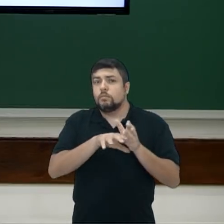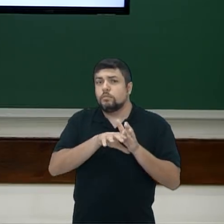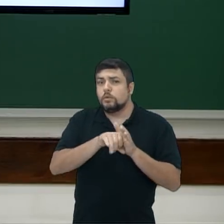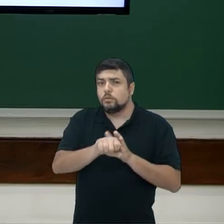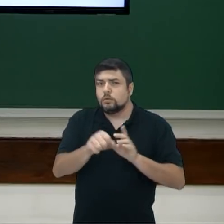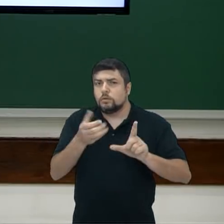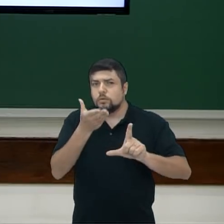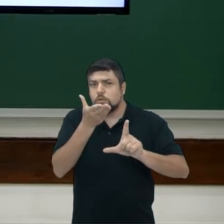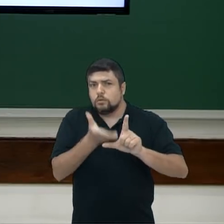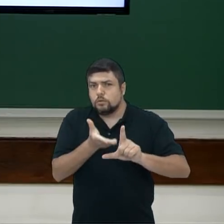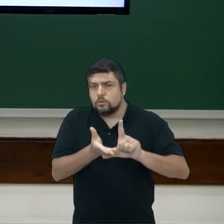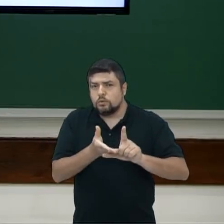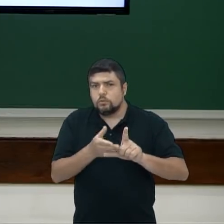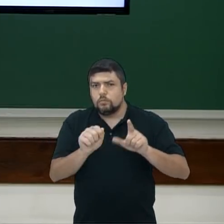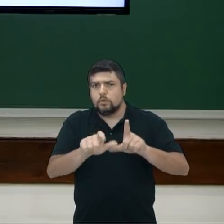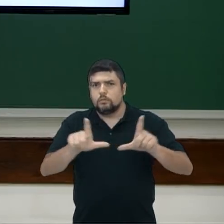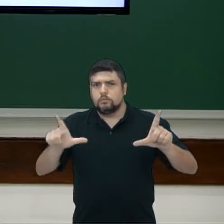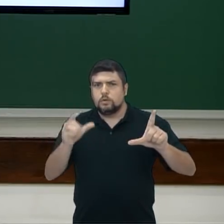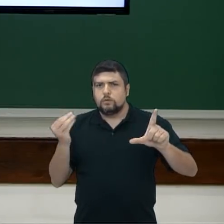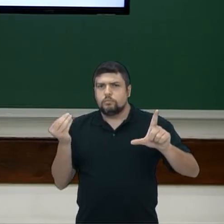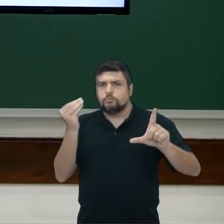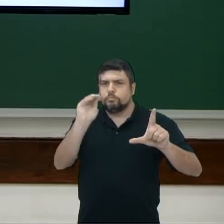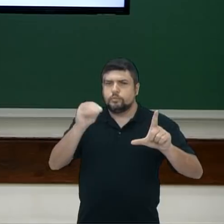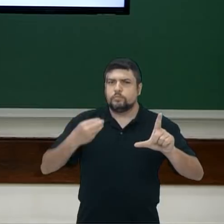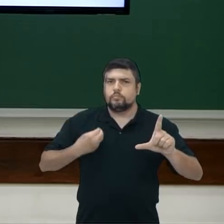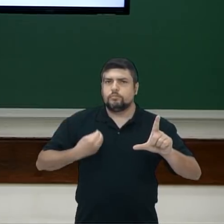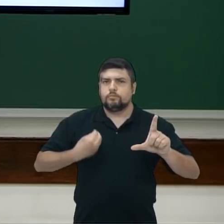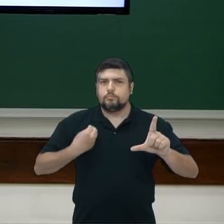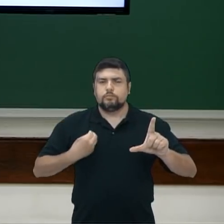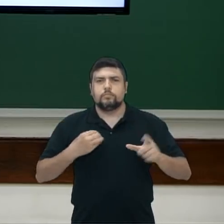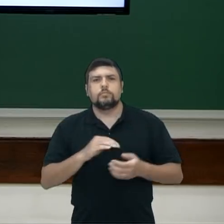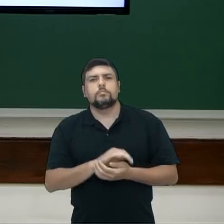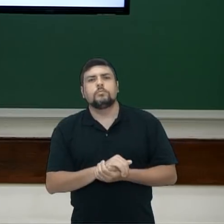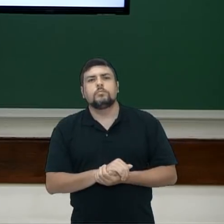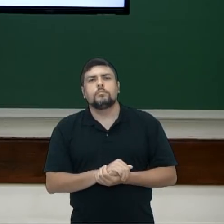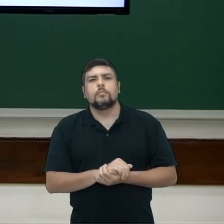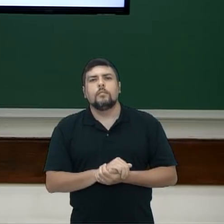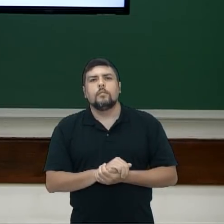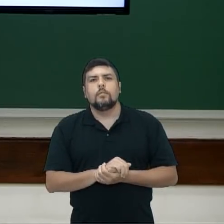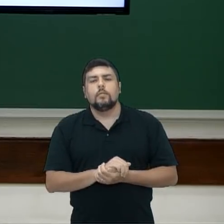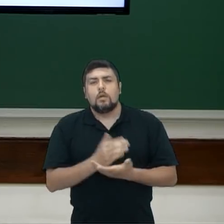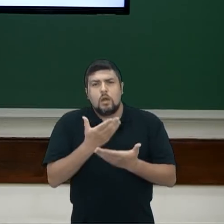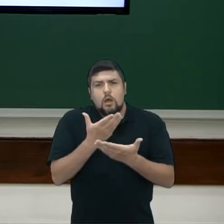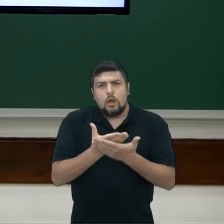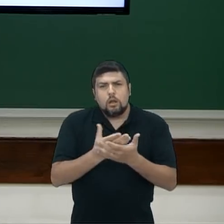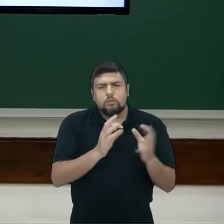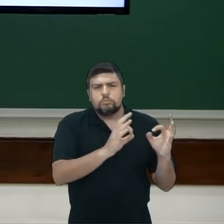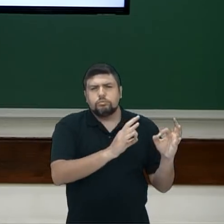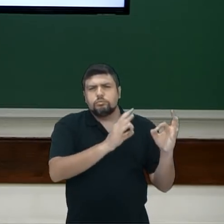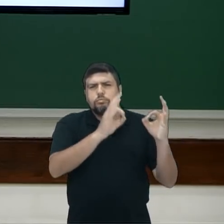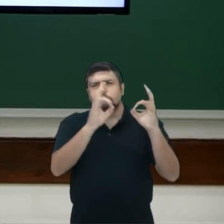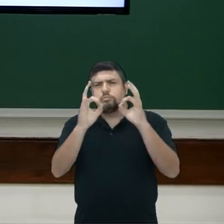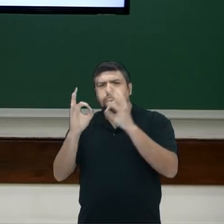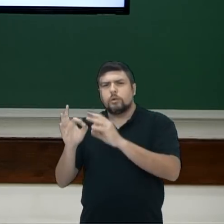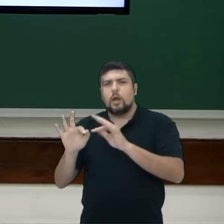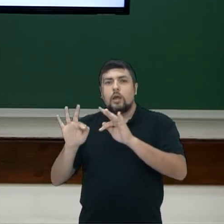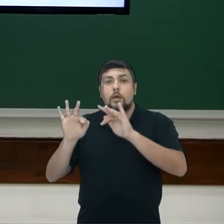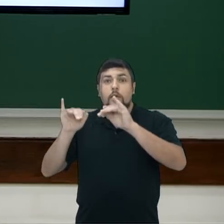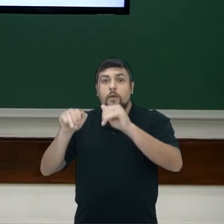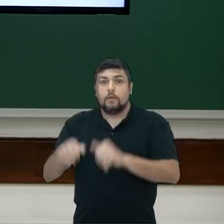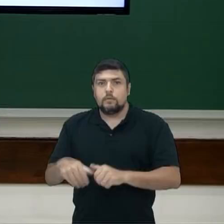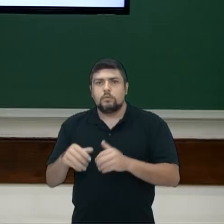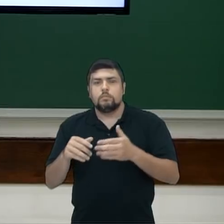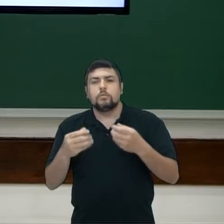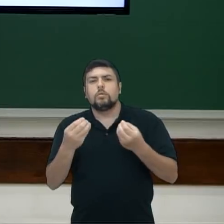sua presença, senão você vai levar falta. E depois que você fizer a sua aulinha, tudo certinho, o que você tem que fazer? As atividades